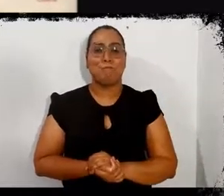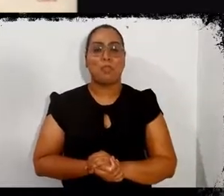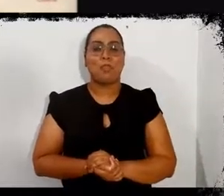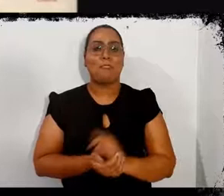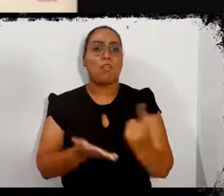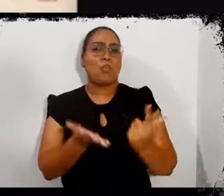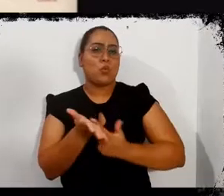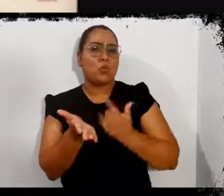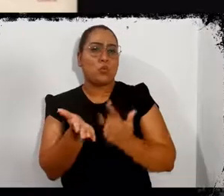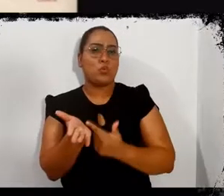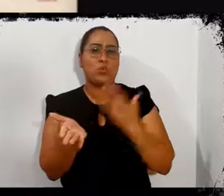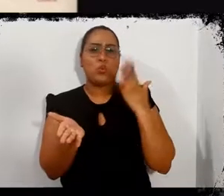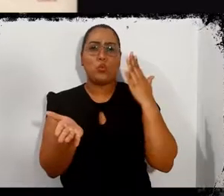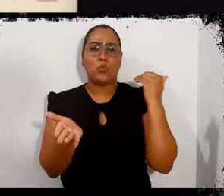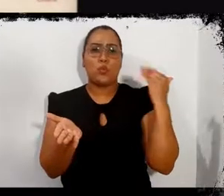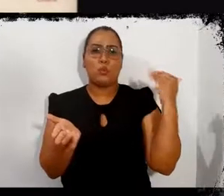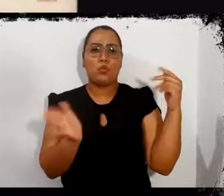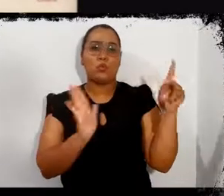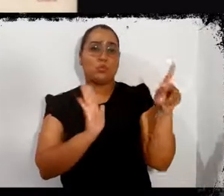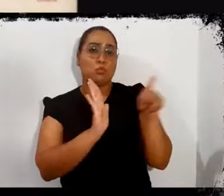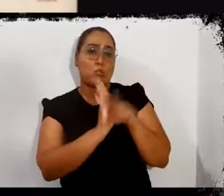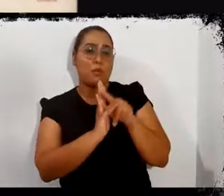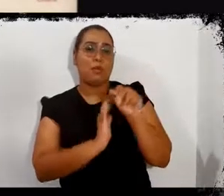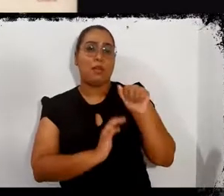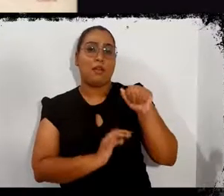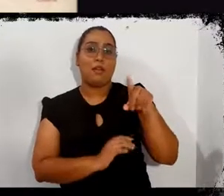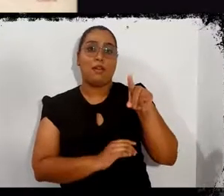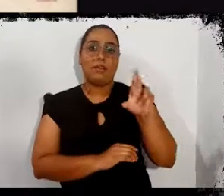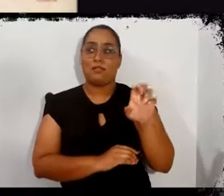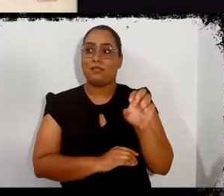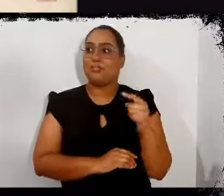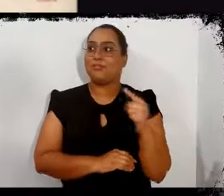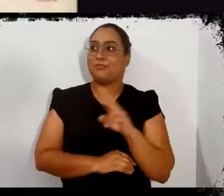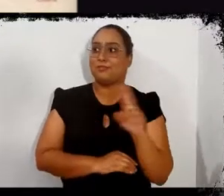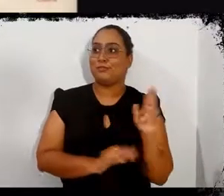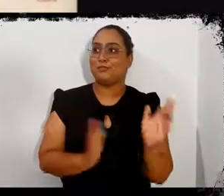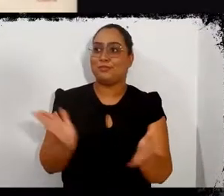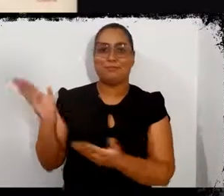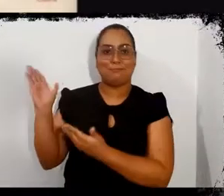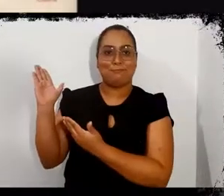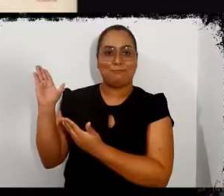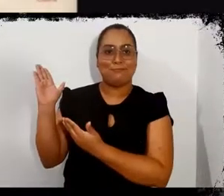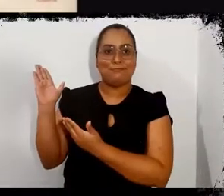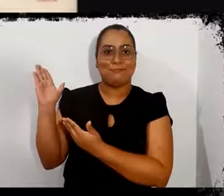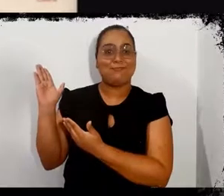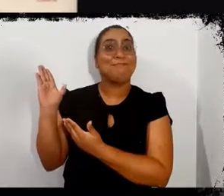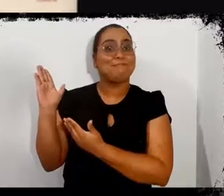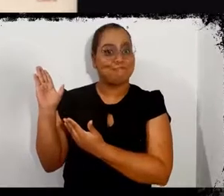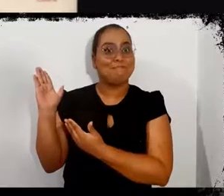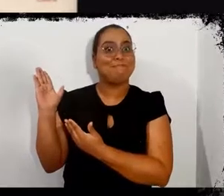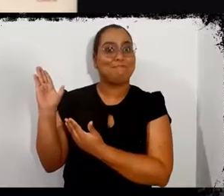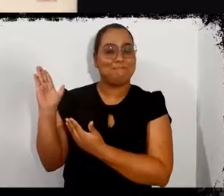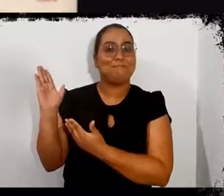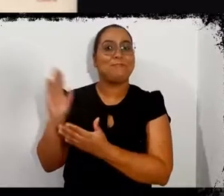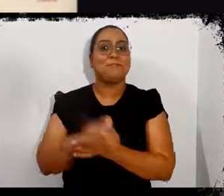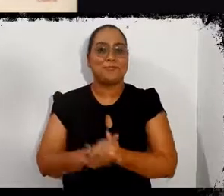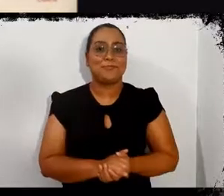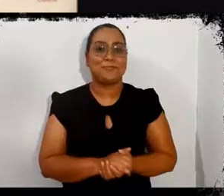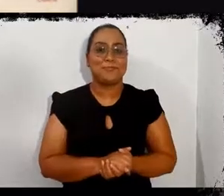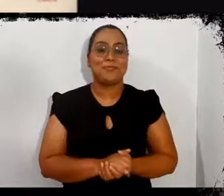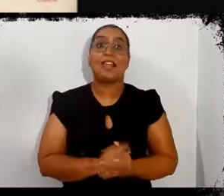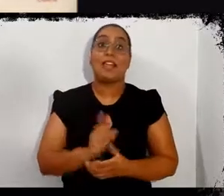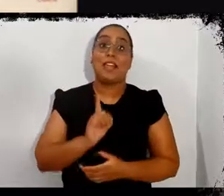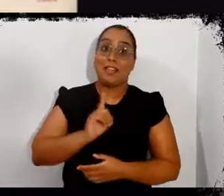denomina simples. São as formas literárias simples, como a